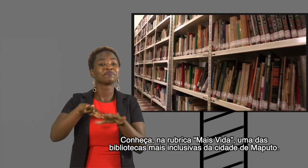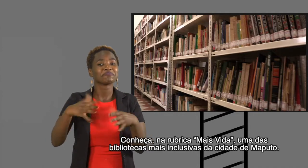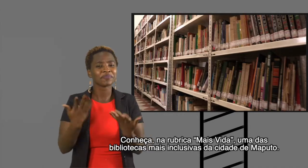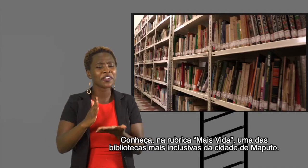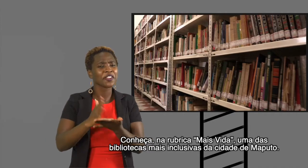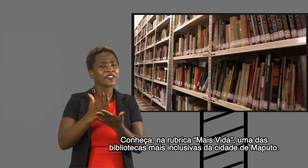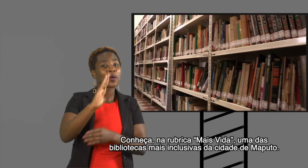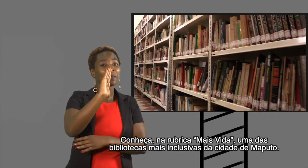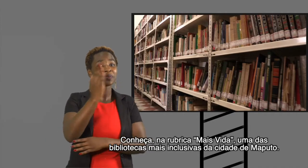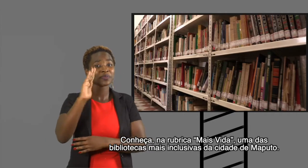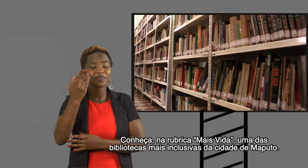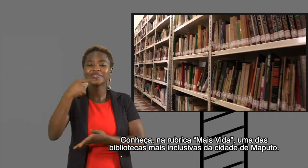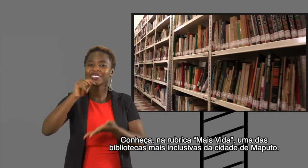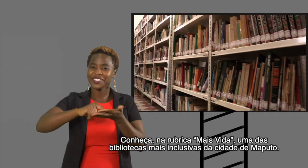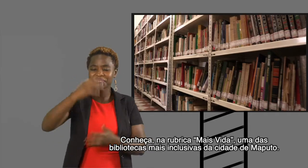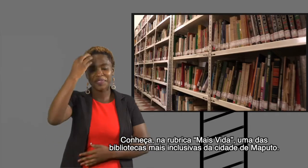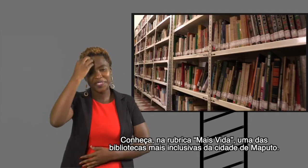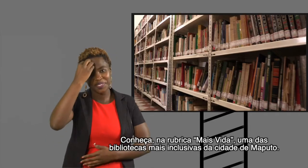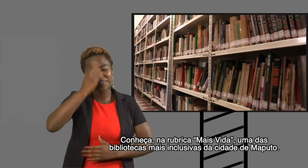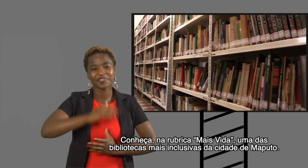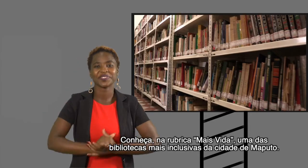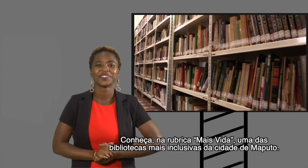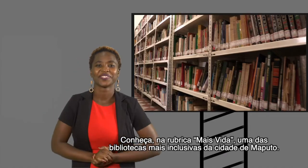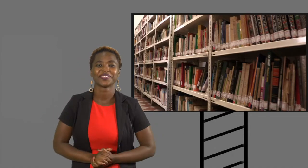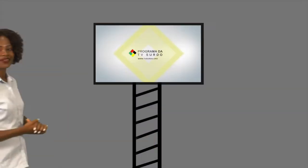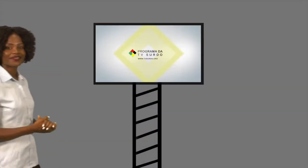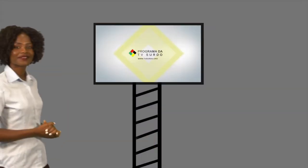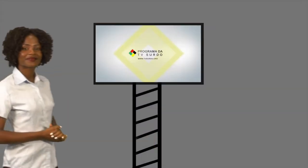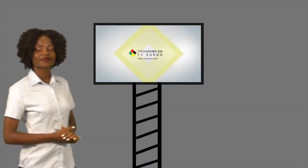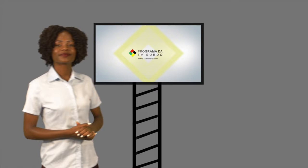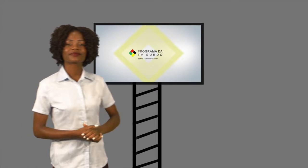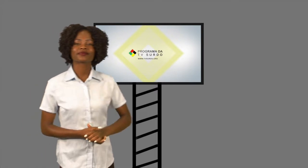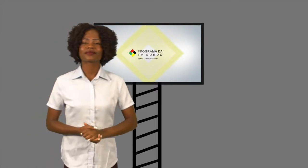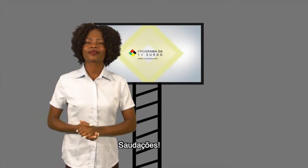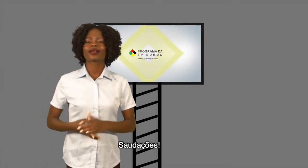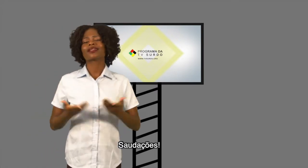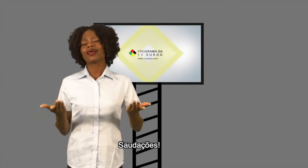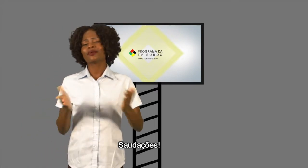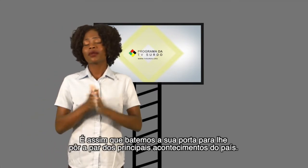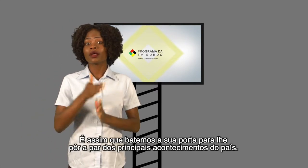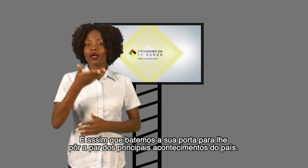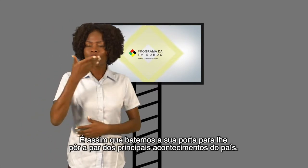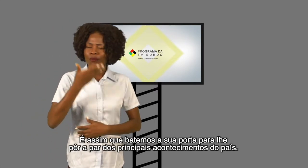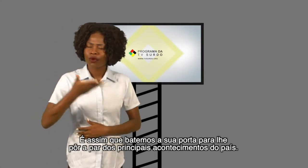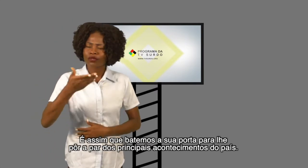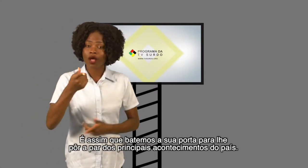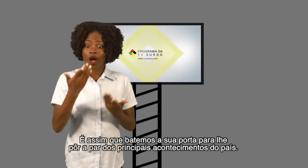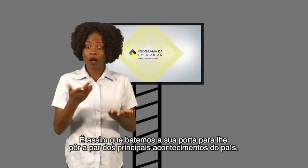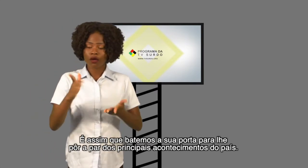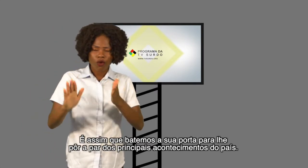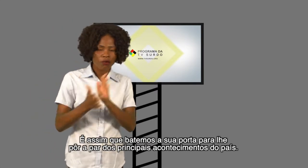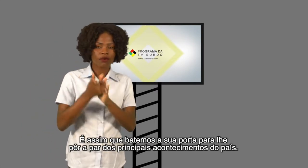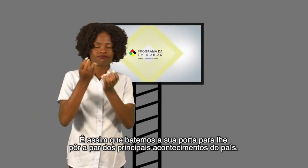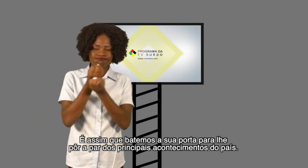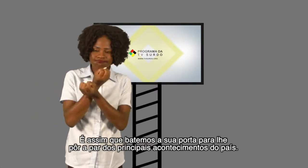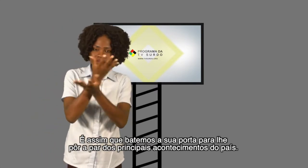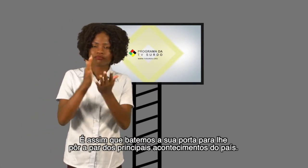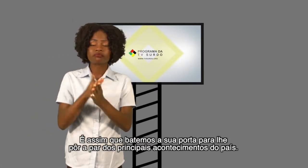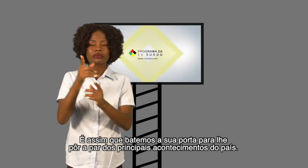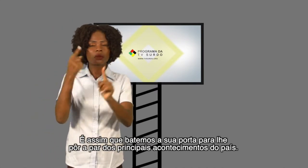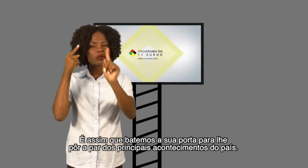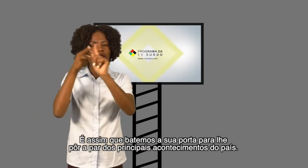Vida, uma das bibliotecas mais inclusivas da cidade de Maputo. Saudações! É assim que batemos a sua porta para